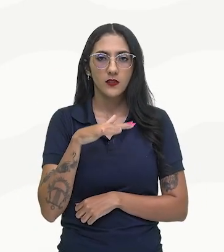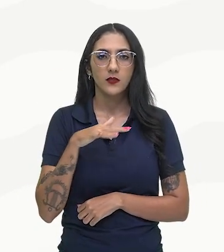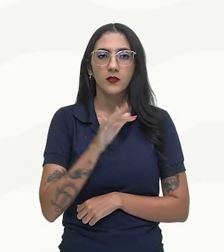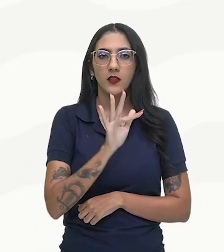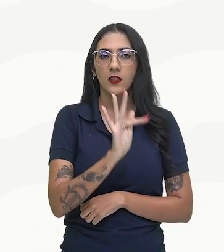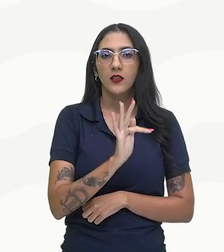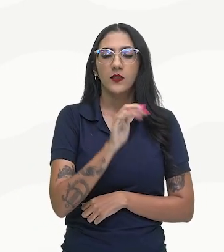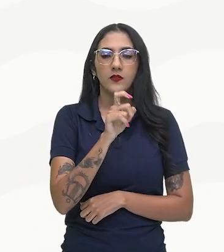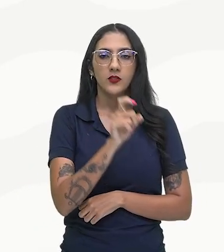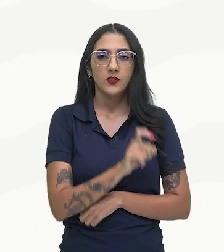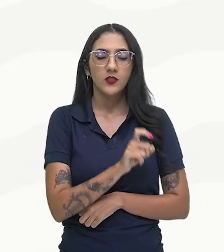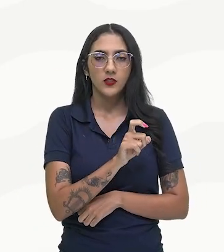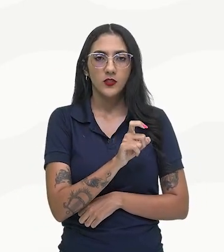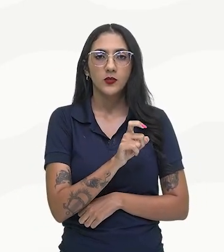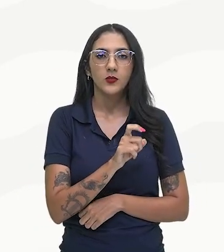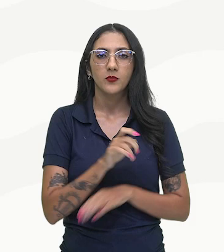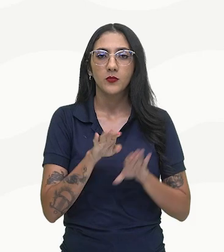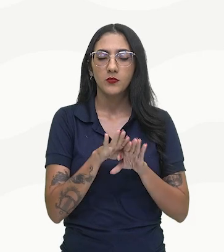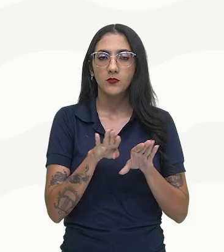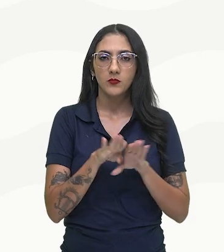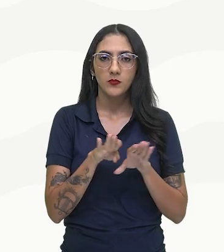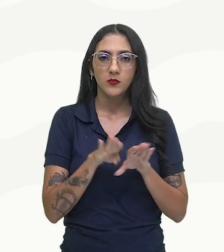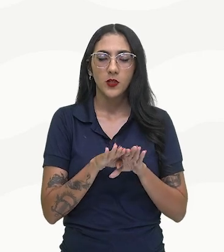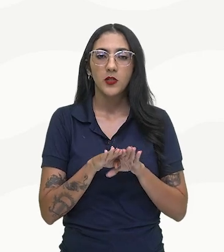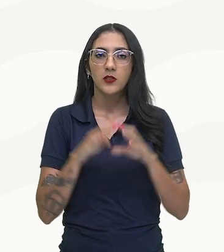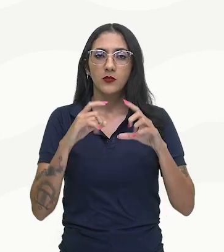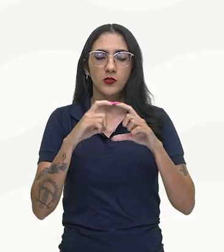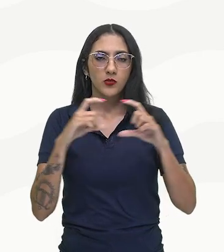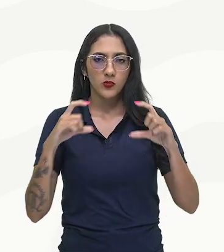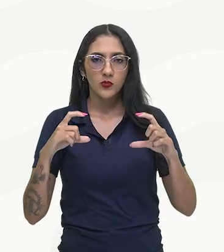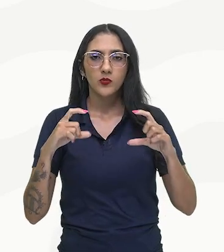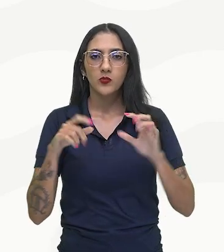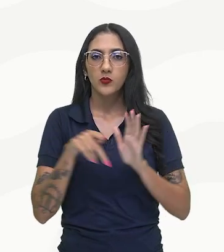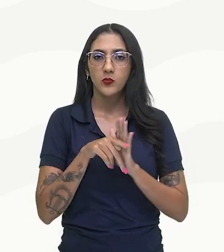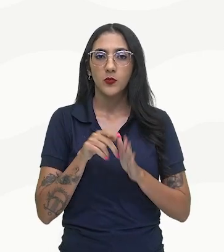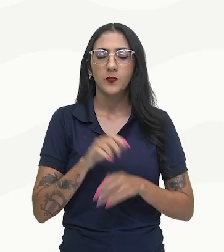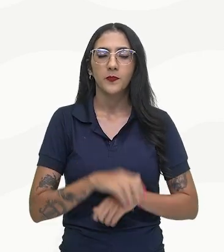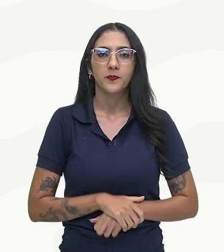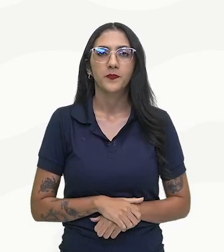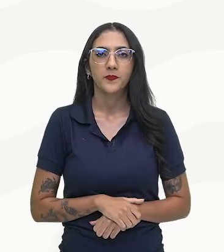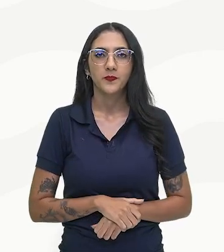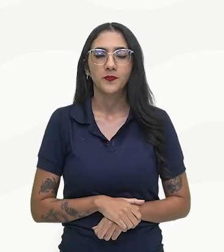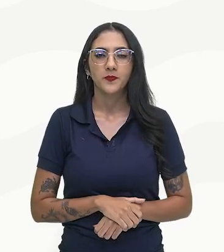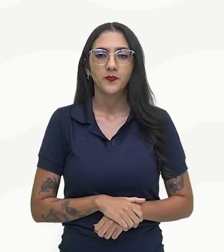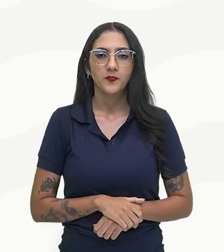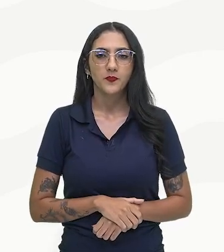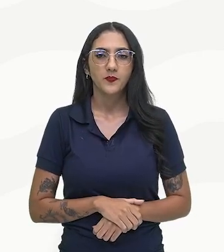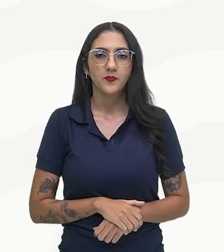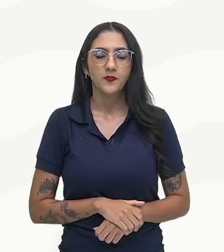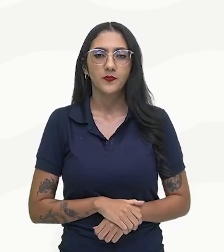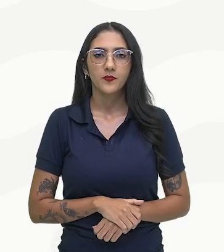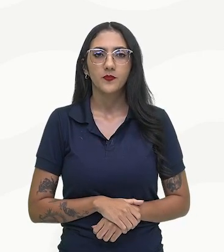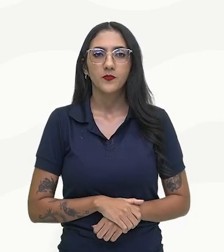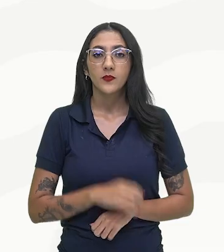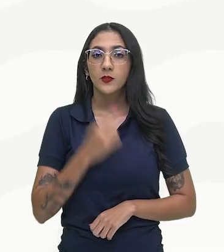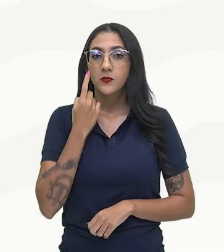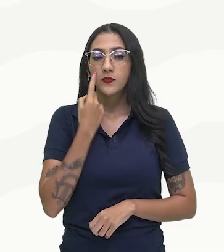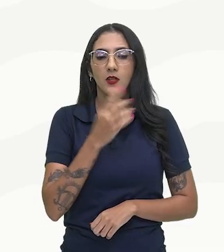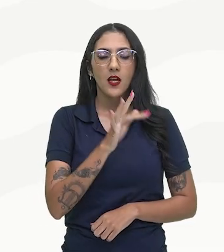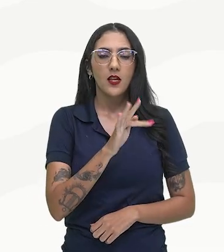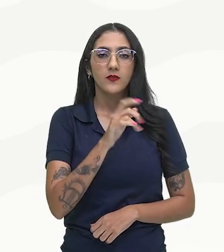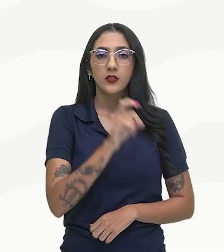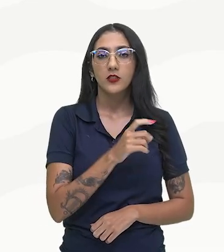escrita em função da medida indicada aqui, a medida x. Então, nós temos a nossa f de